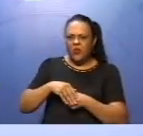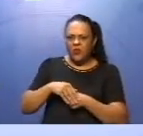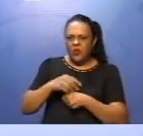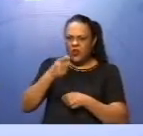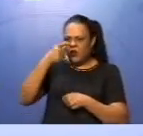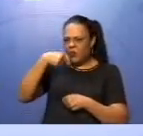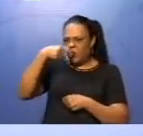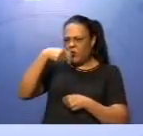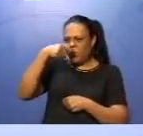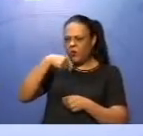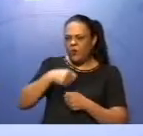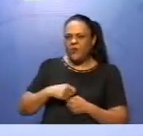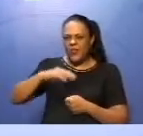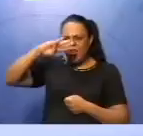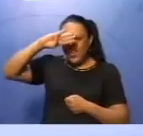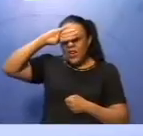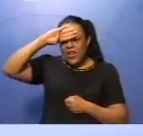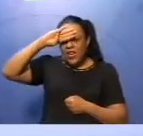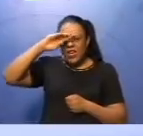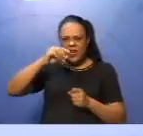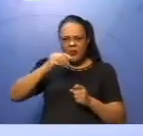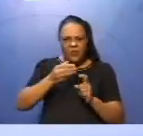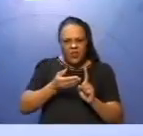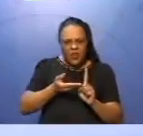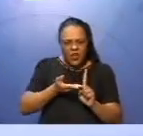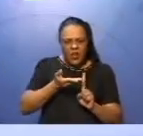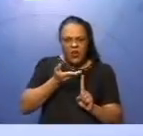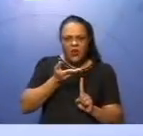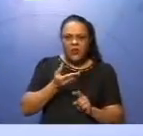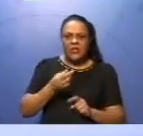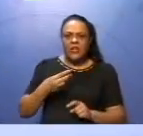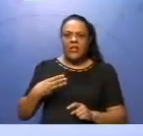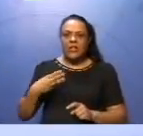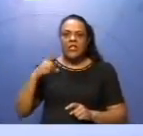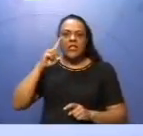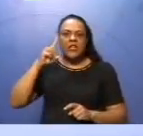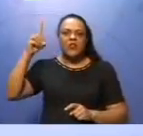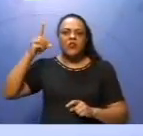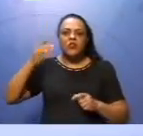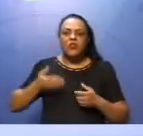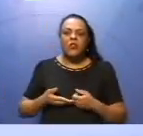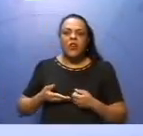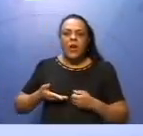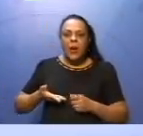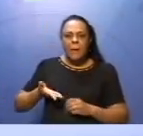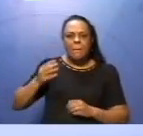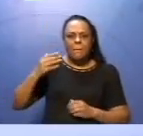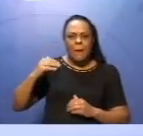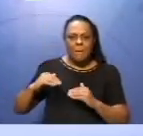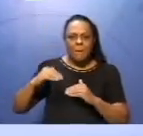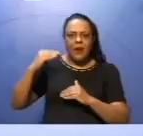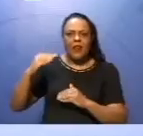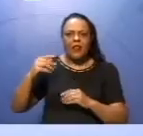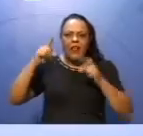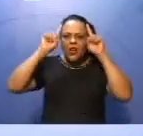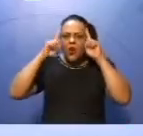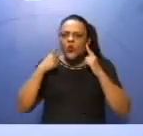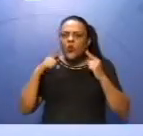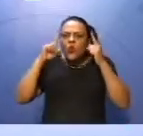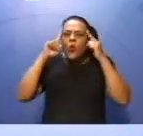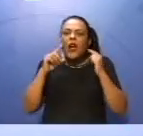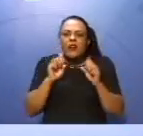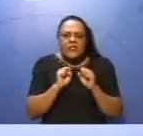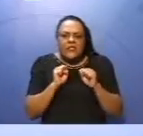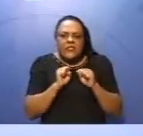relativamente alta, que dura mais de 3 dias e até acompanhada de suor e calafrios. Dor de